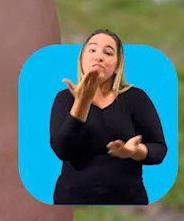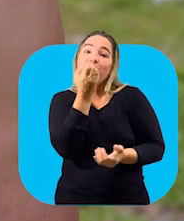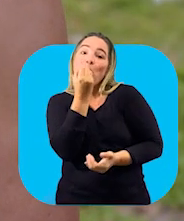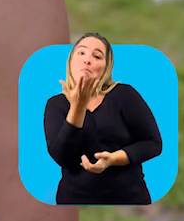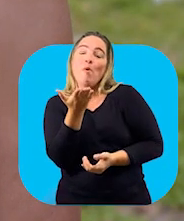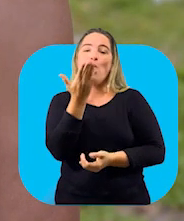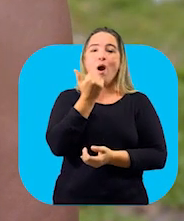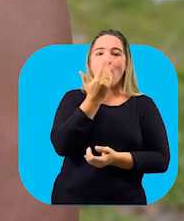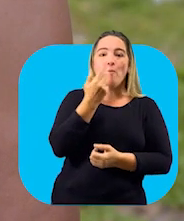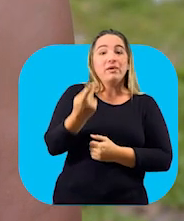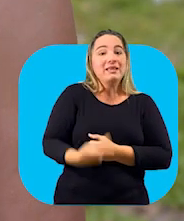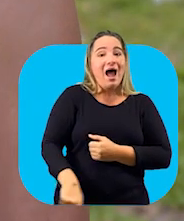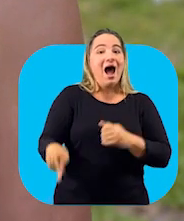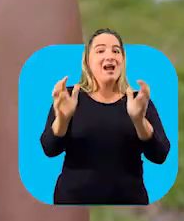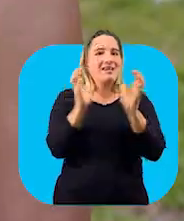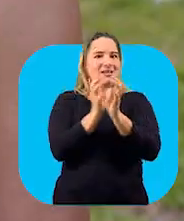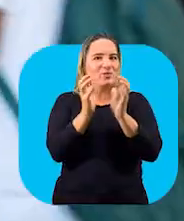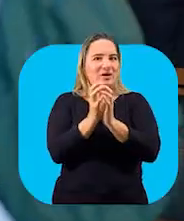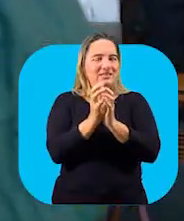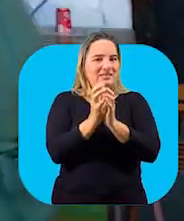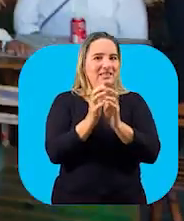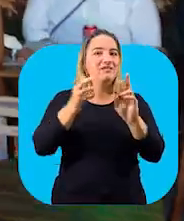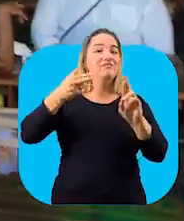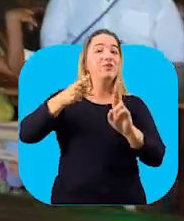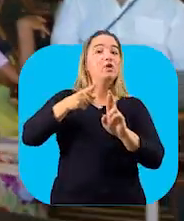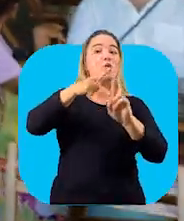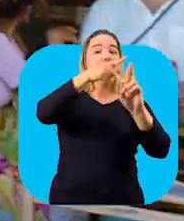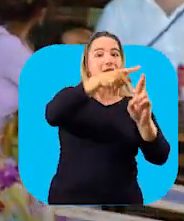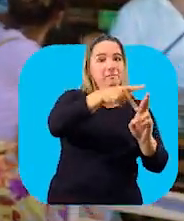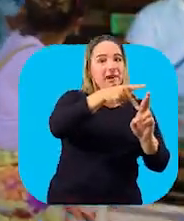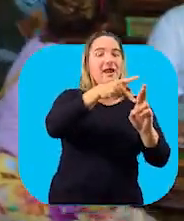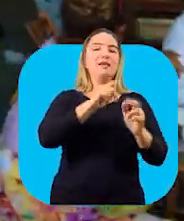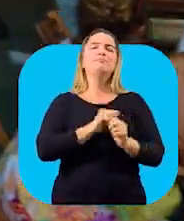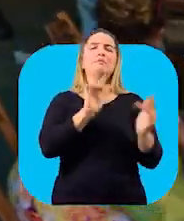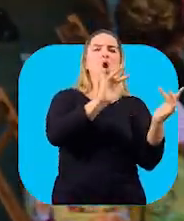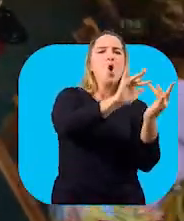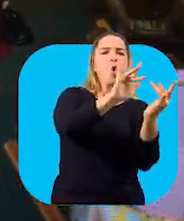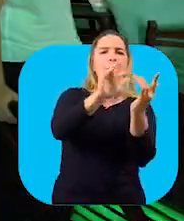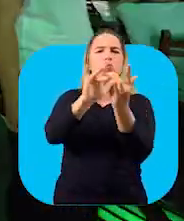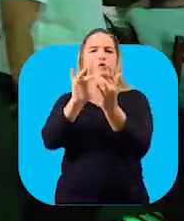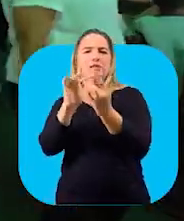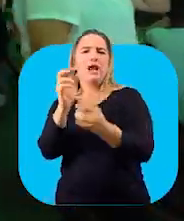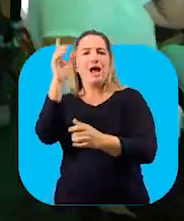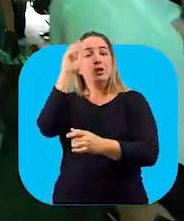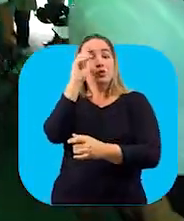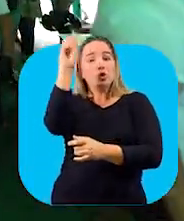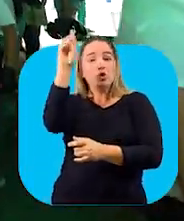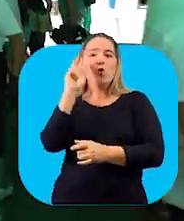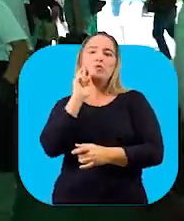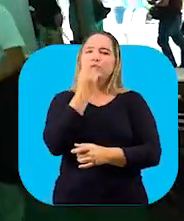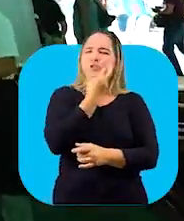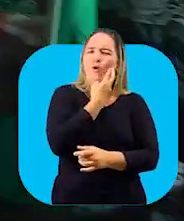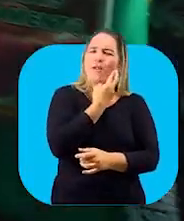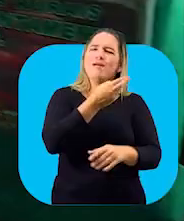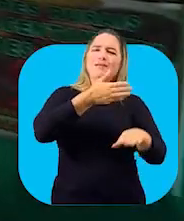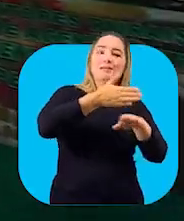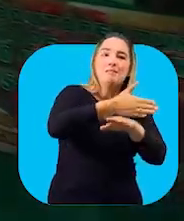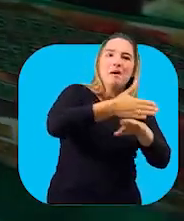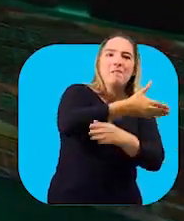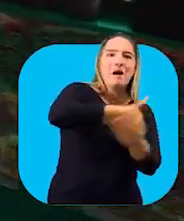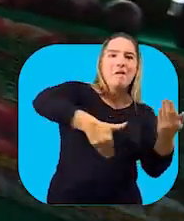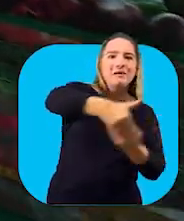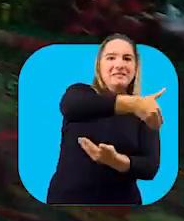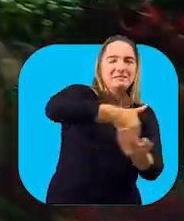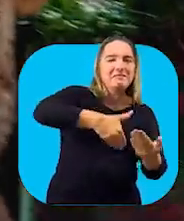um evento que houve aqui na cidade durante o Hack and Play. Entramos em contato com alguns donos de restaurantes para participarem, como